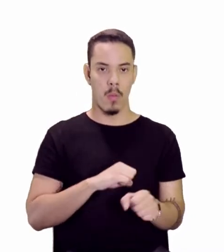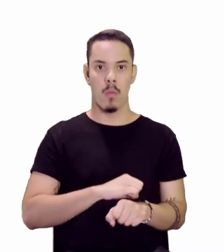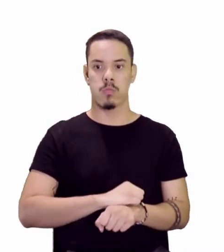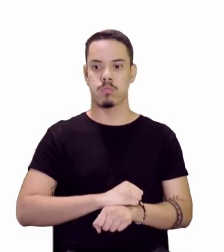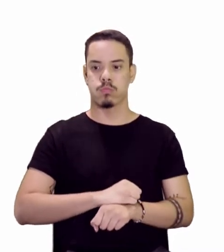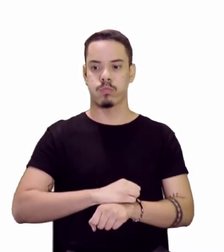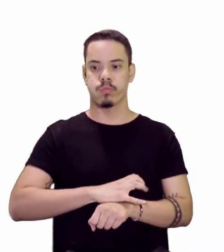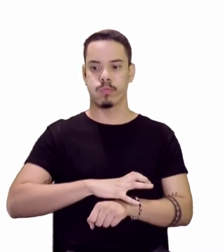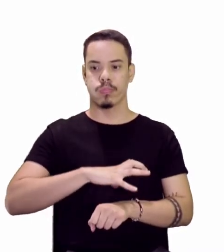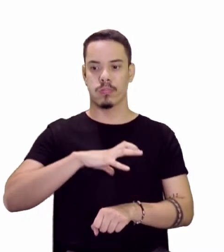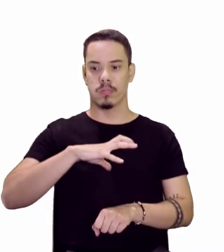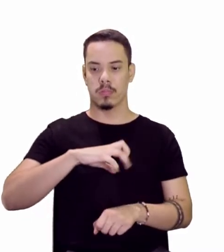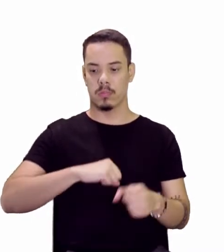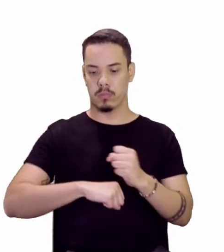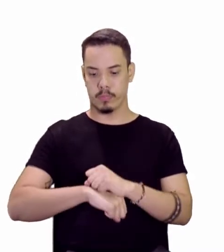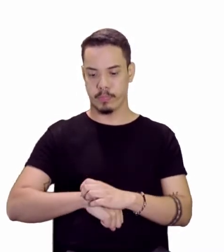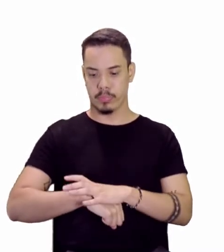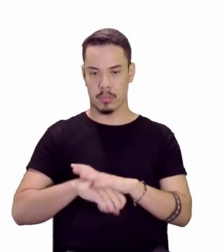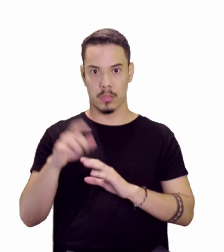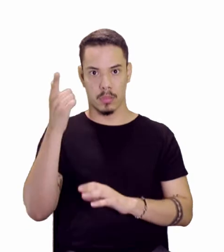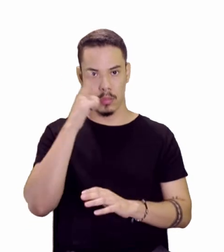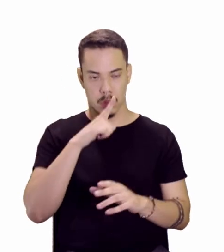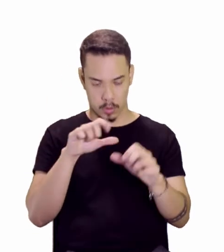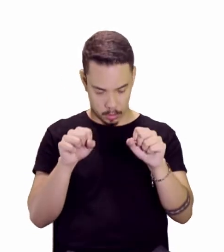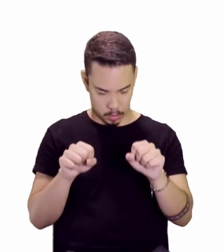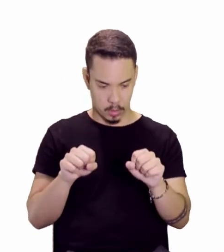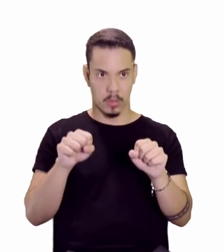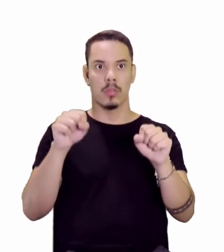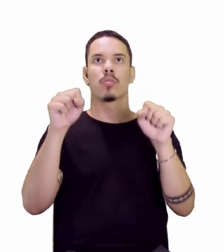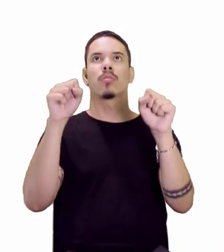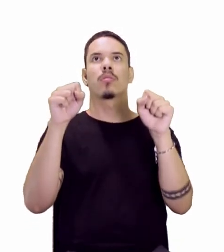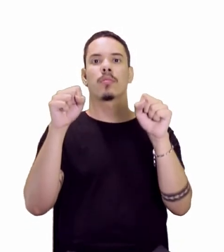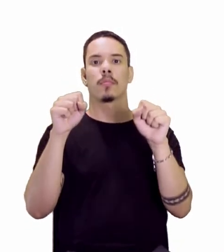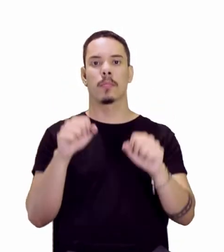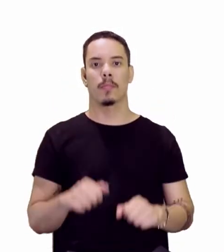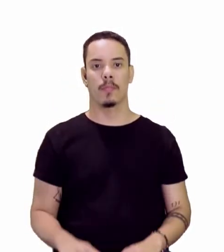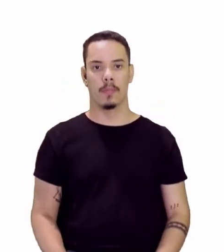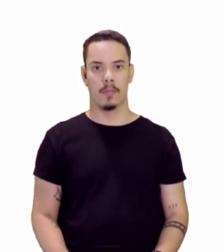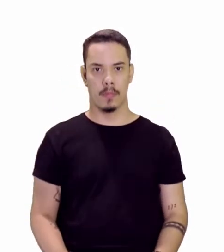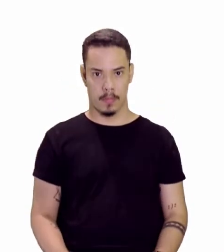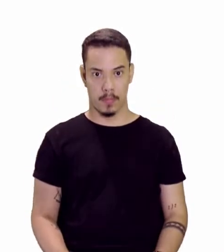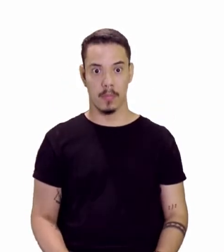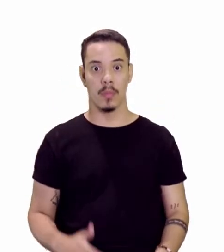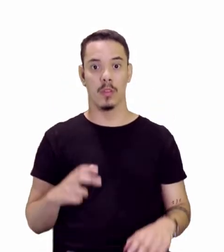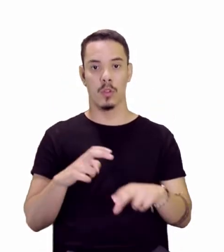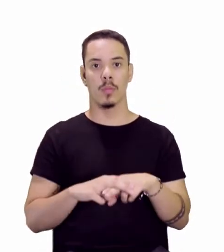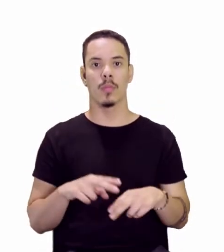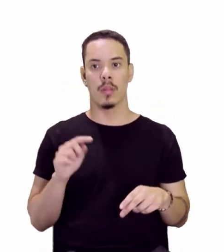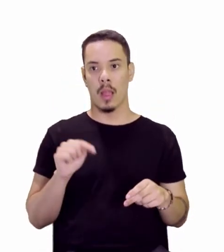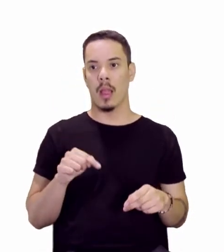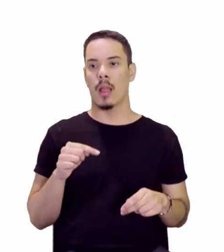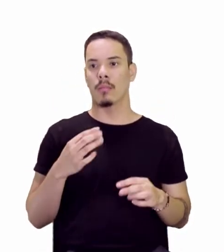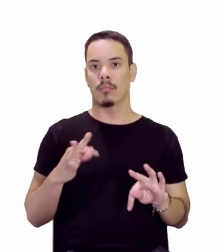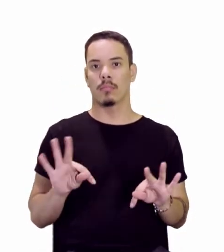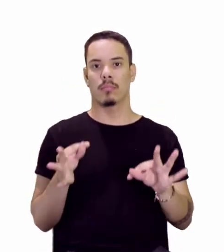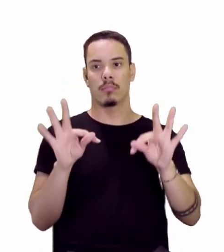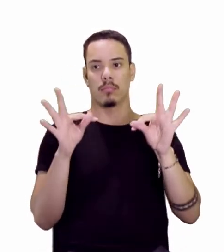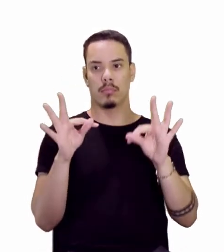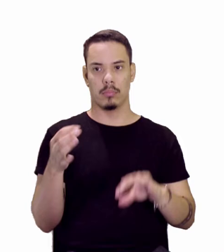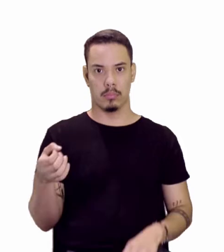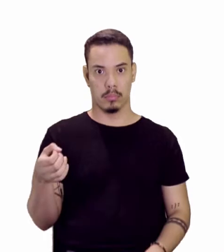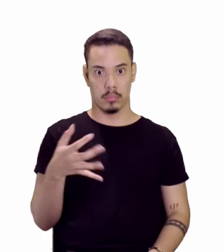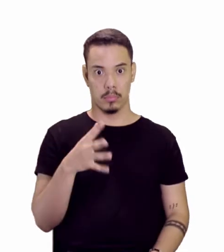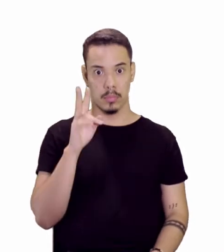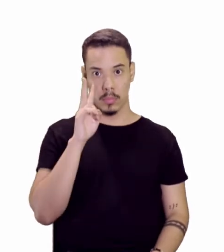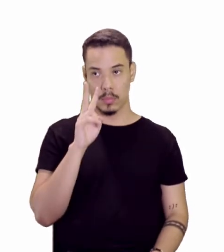infla de ar e a criança... sobe. Vai subir, com certeza. Então é um dispositivo aí bem bacana, né? Isso daí eu vi se